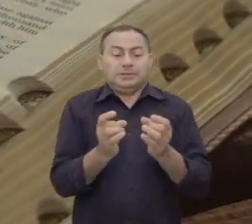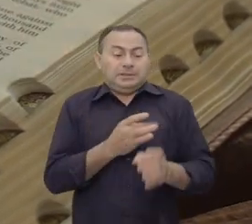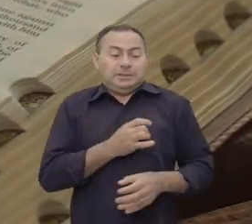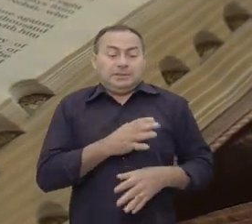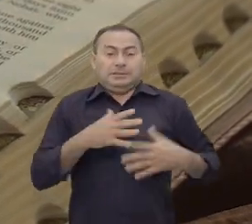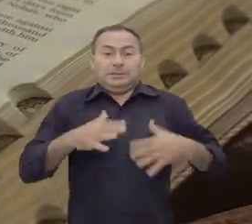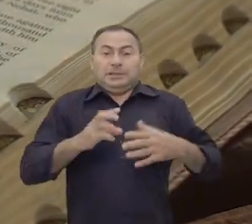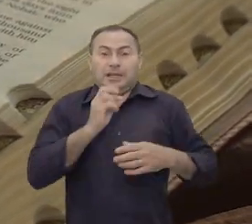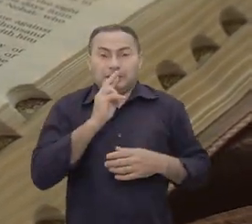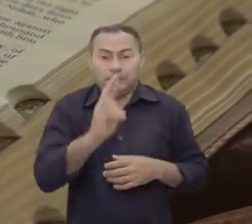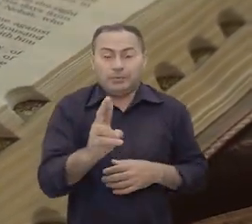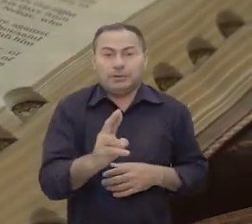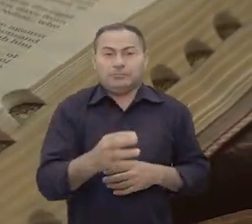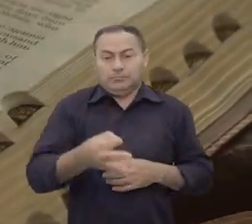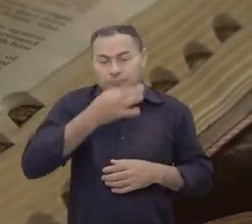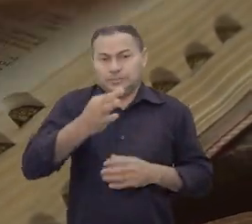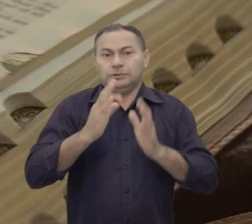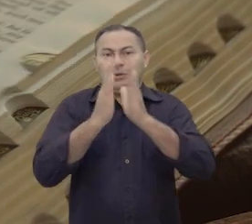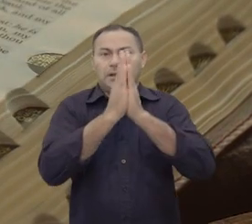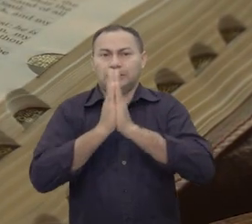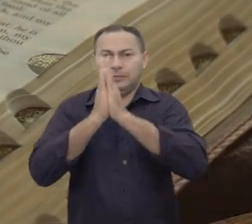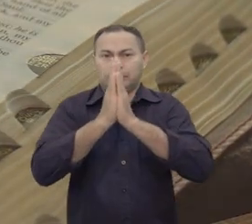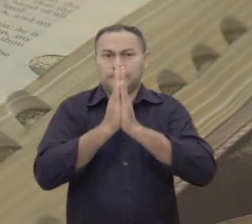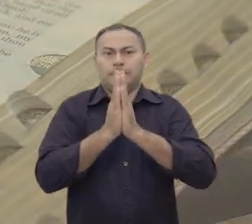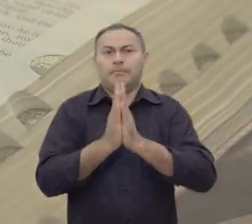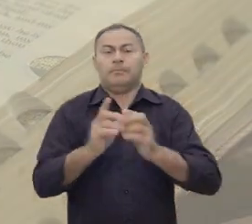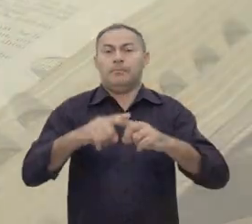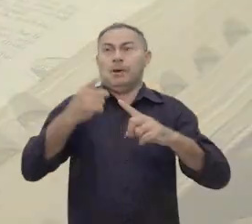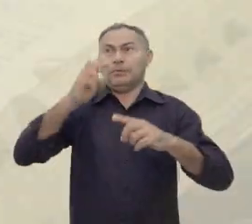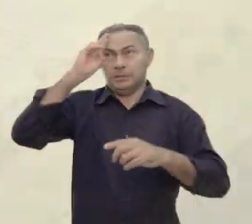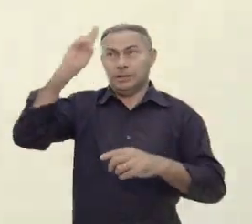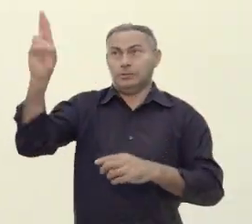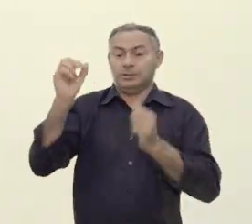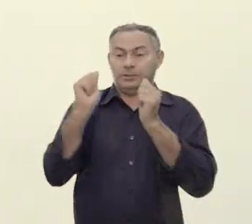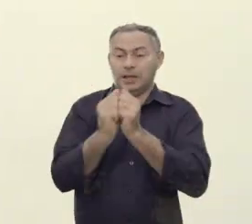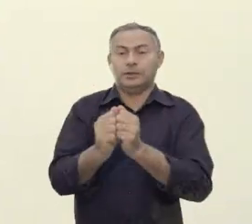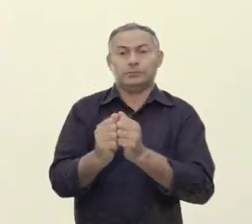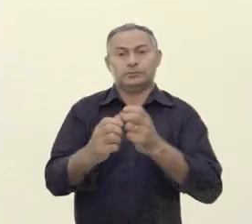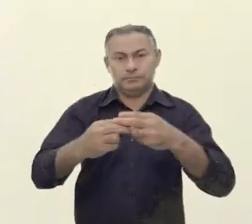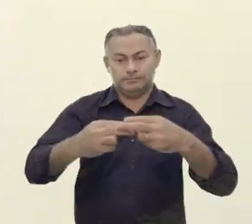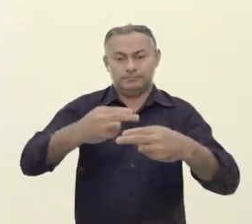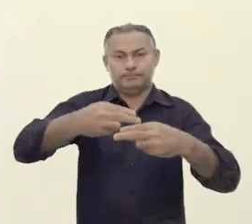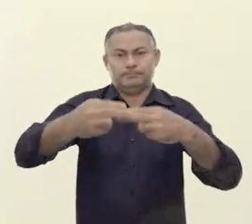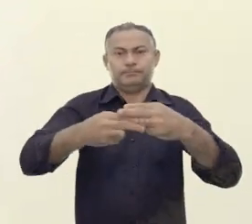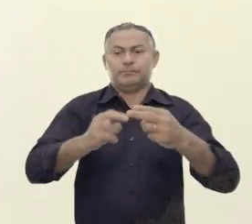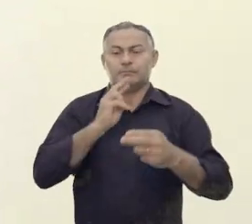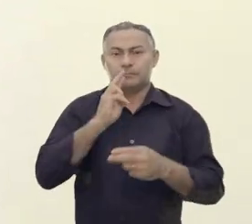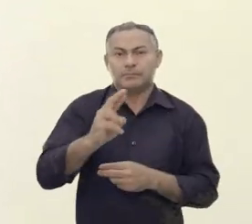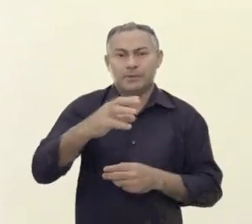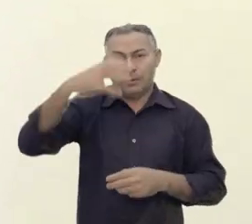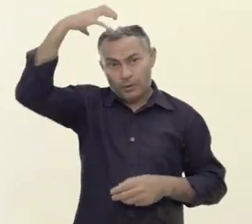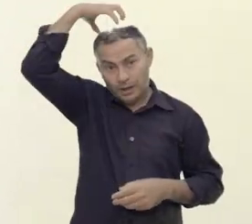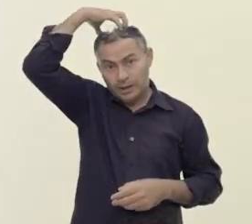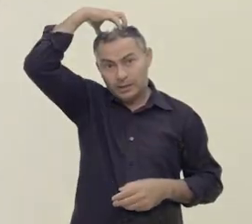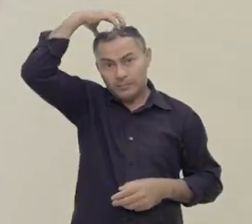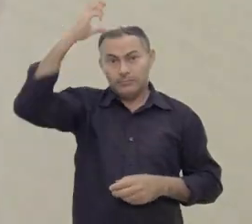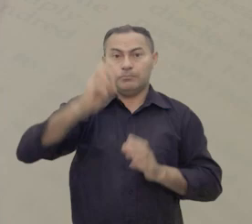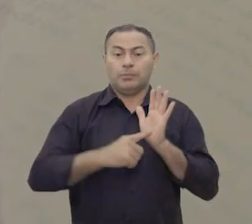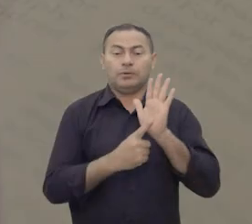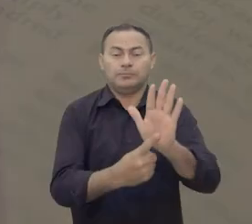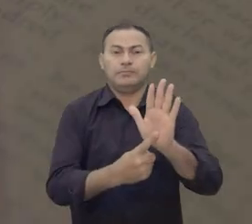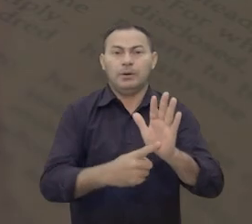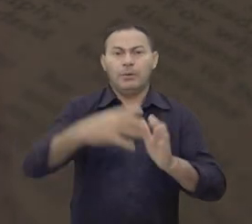com tanto medo e respondeu em atitude de oração. Mas o Senhor estava com Neemias. Foi o que a resposta do rei